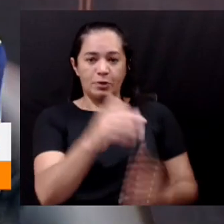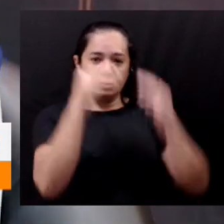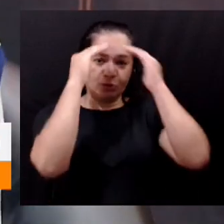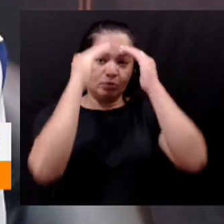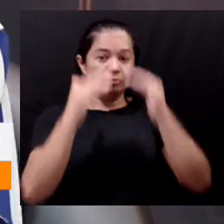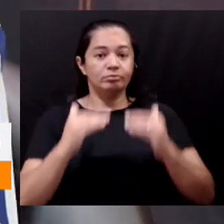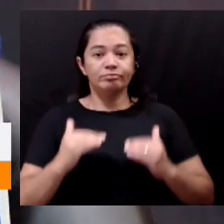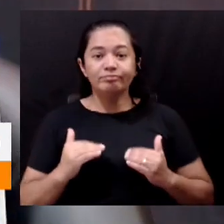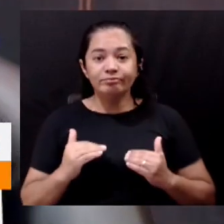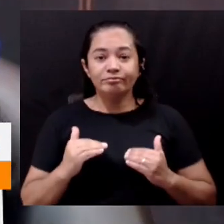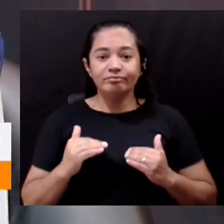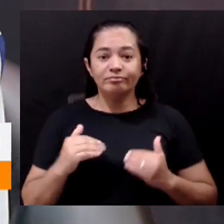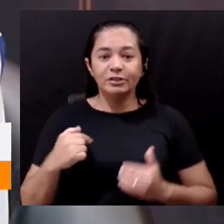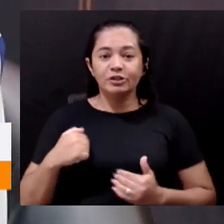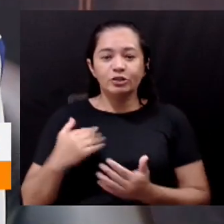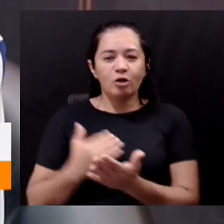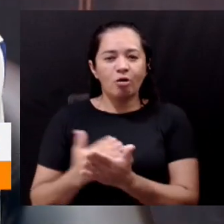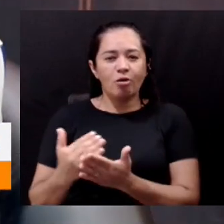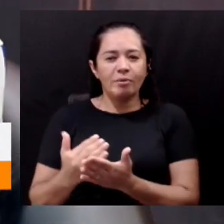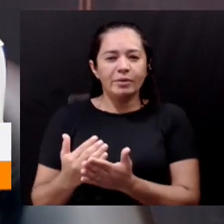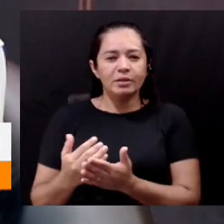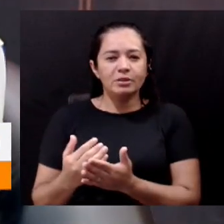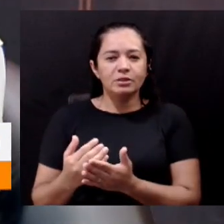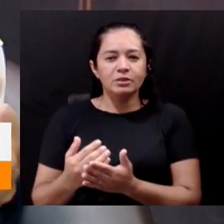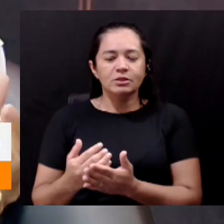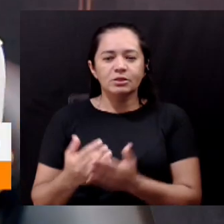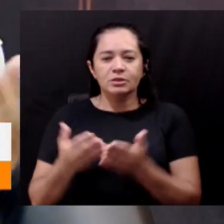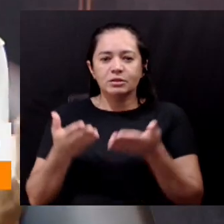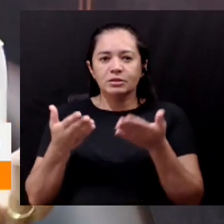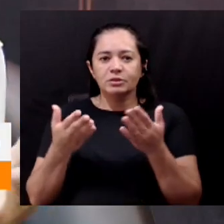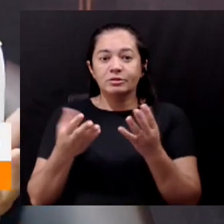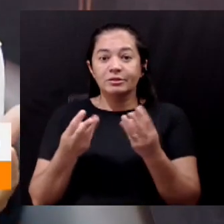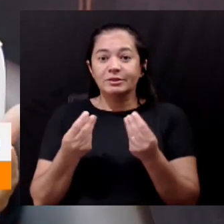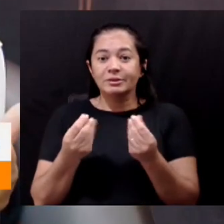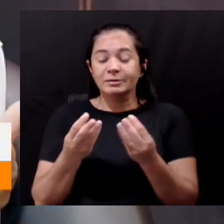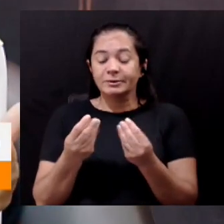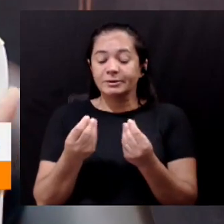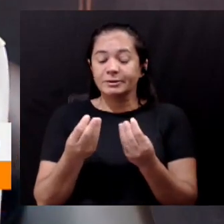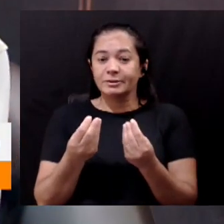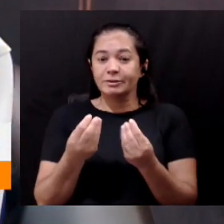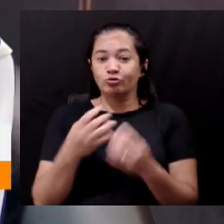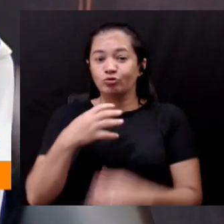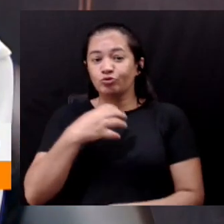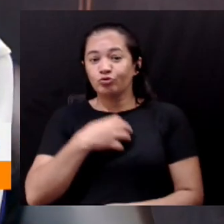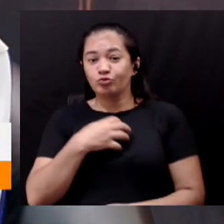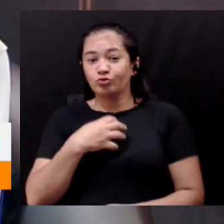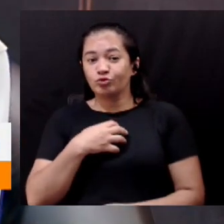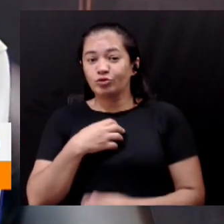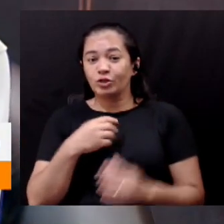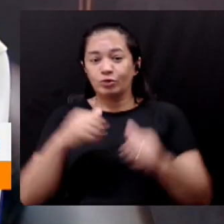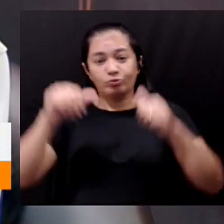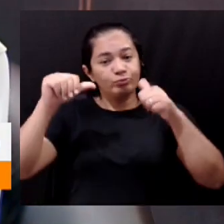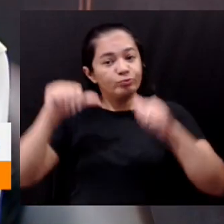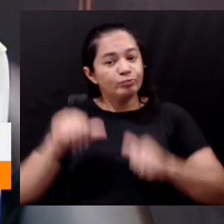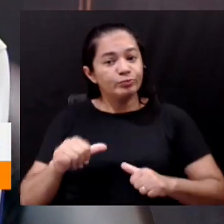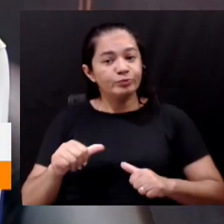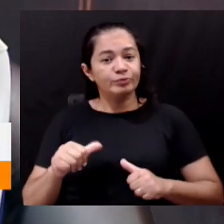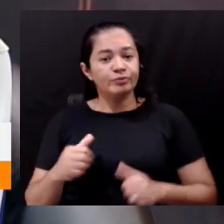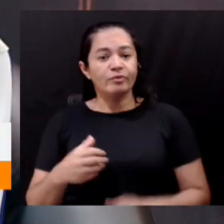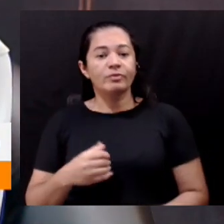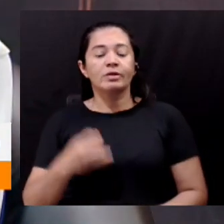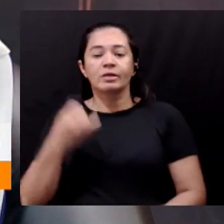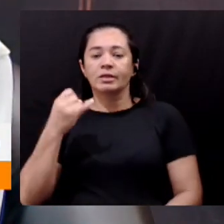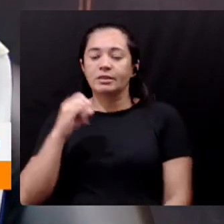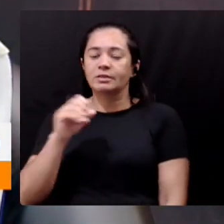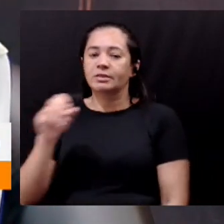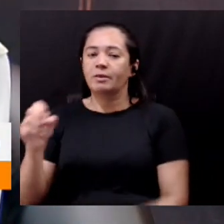entrando então nesse funil aí que não é um funil de, produtividade. Uhum. Então, sim, isso pode acontecer,